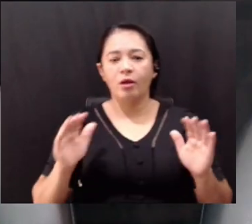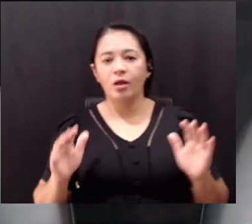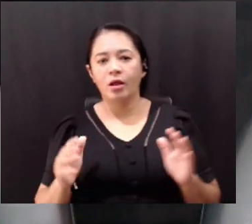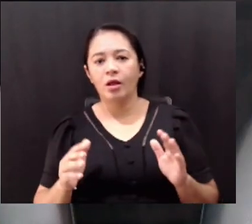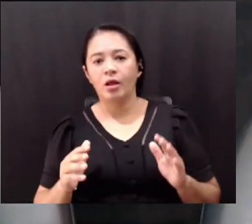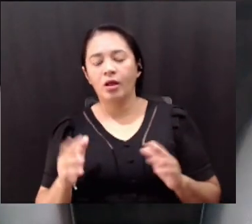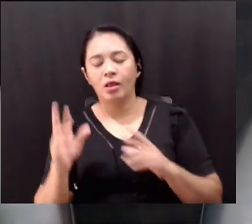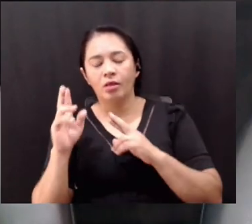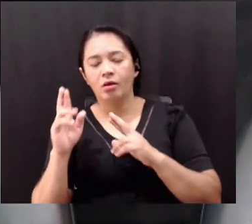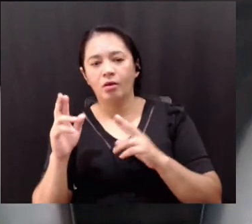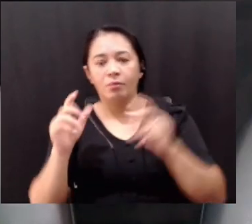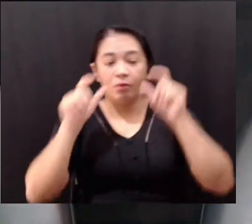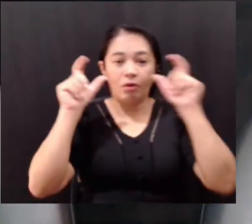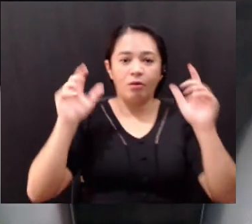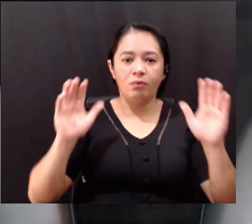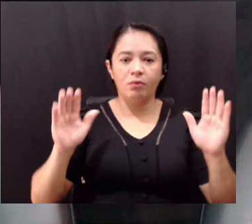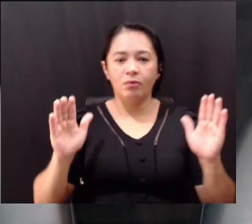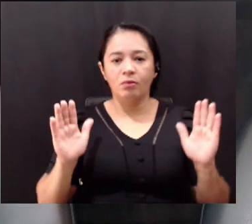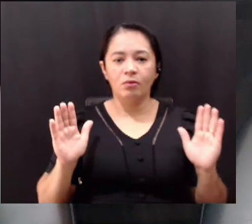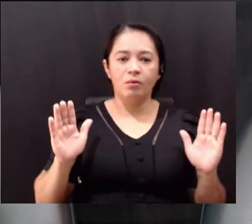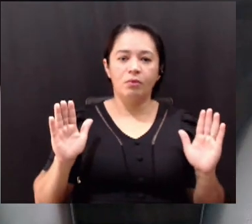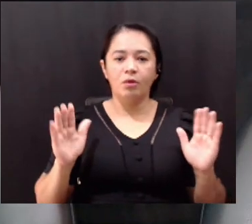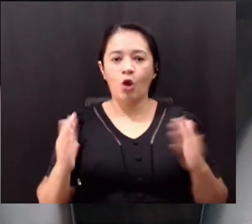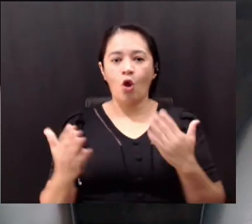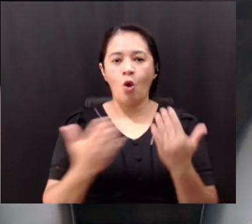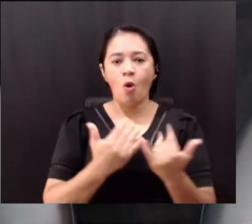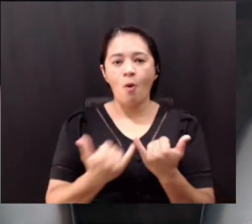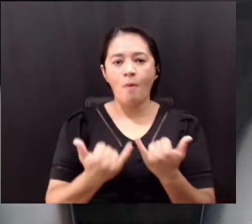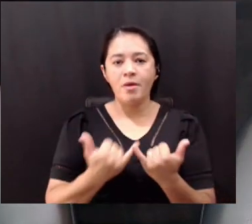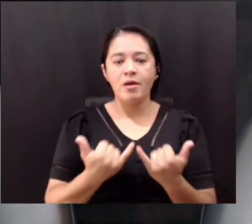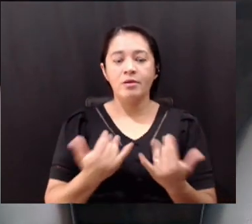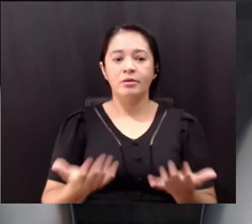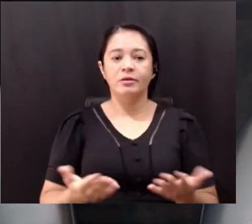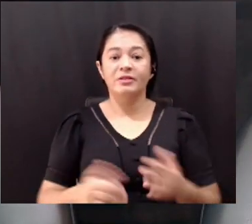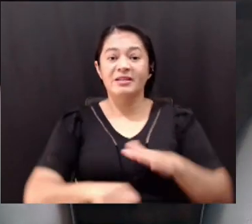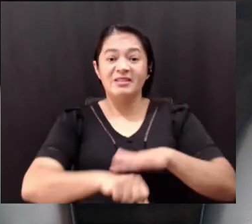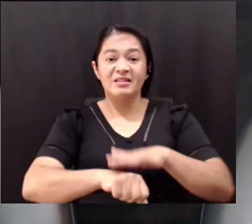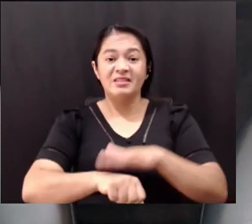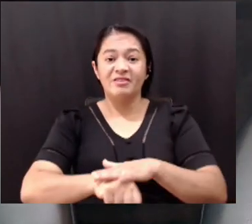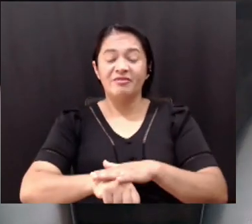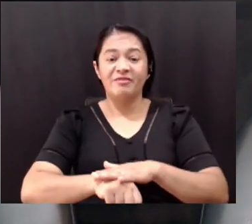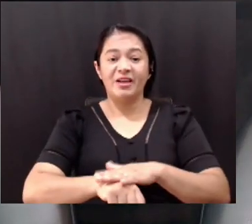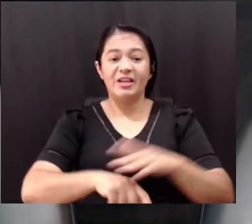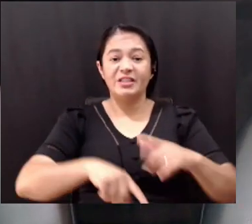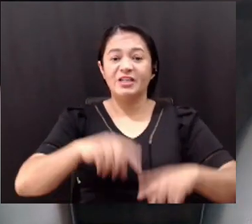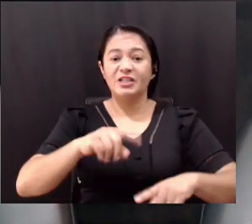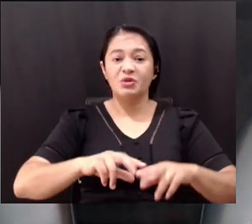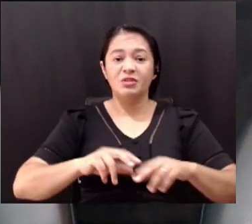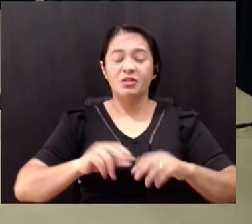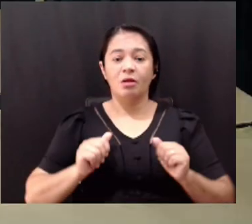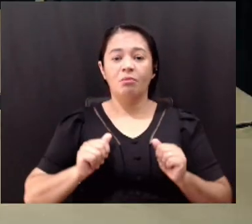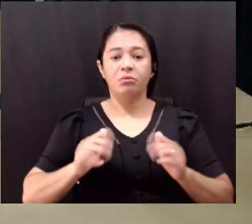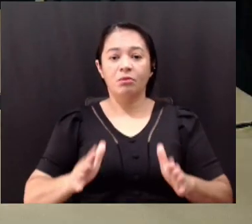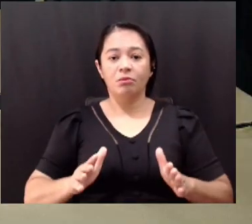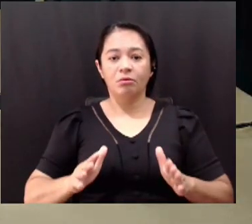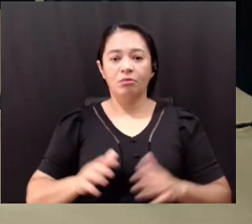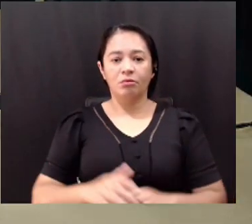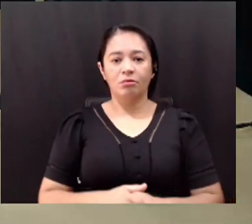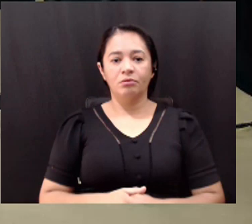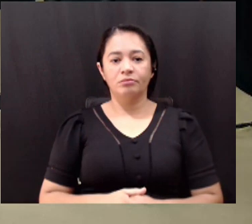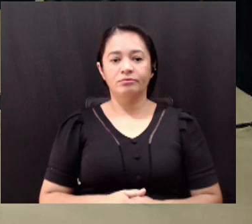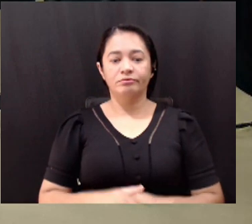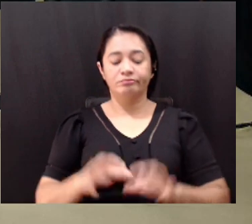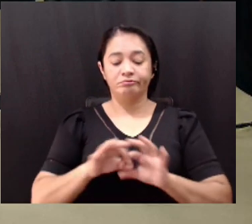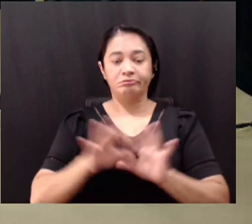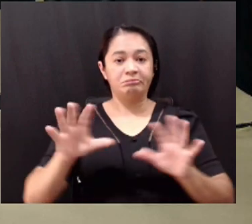anestesiado, fazendo coisas automaticamente, muitas vezes desconectado de sentido. É lamentável, né? Chegar a